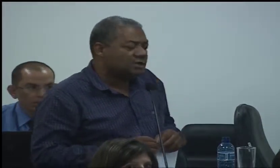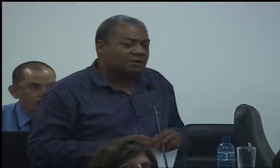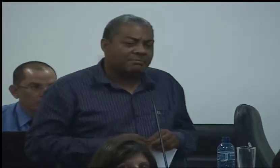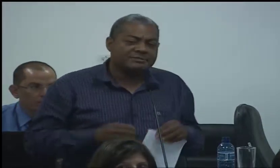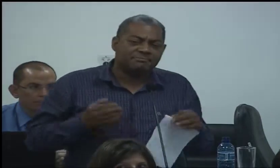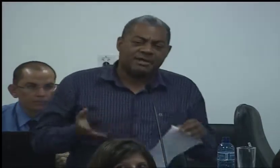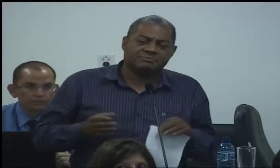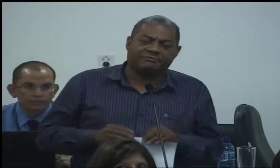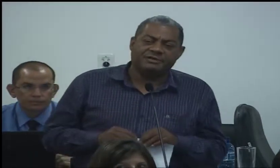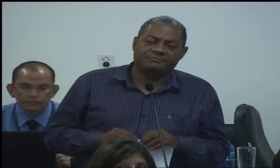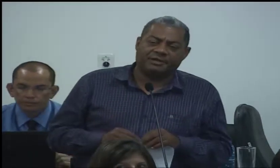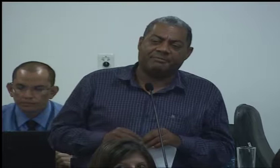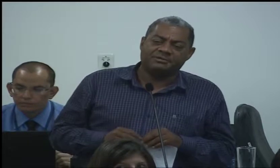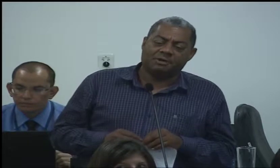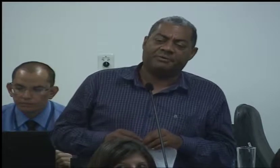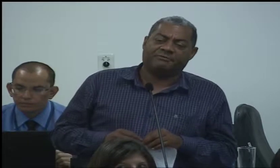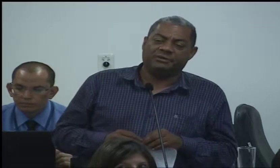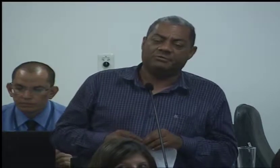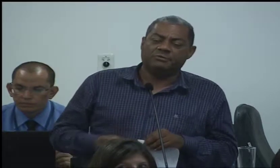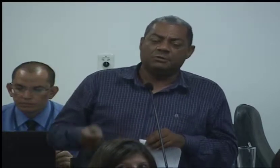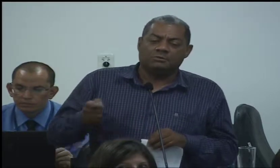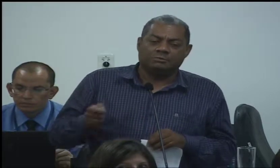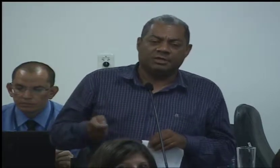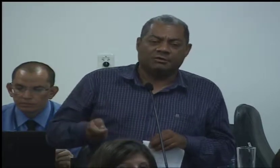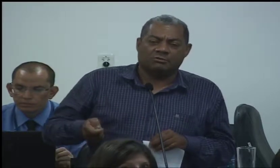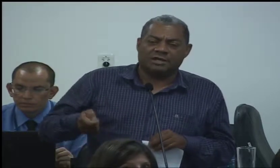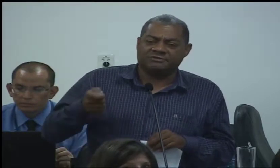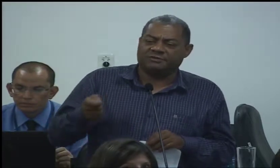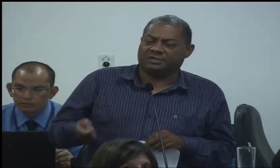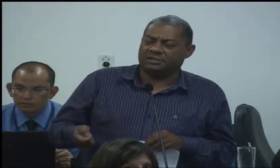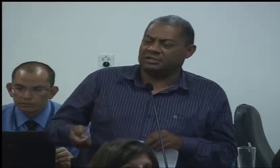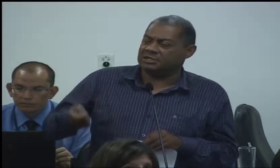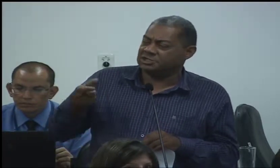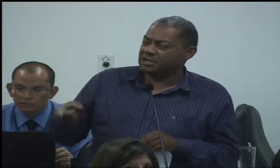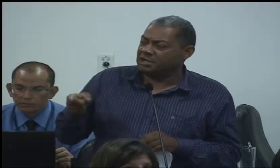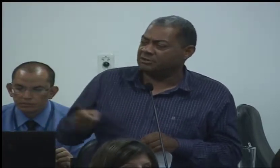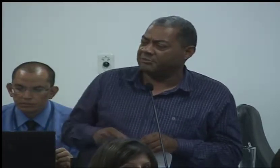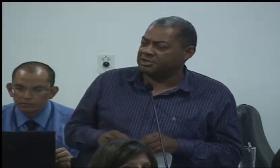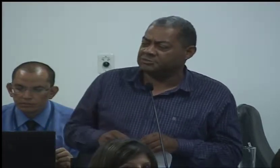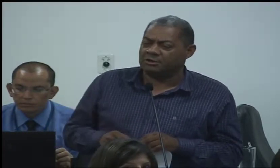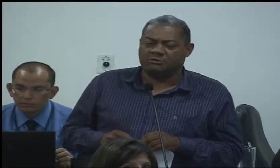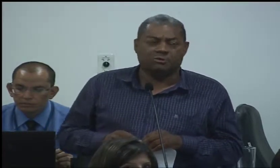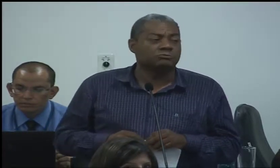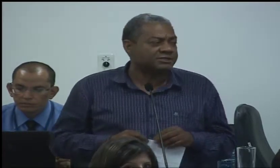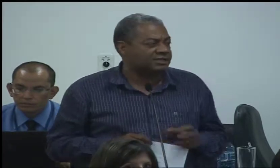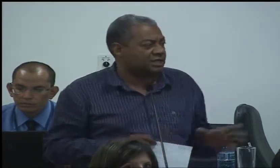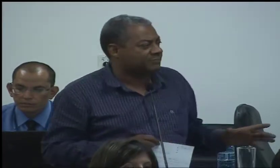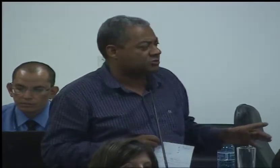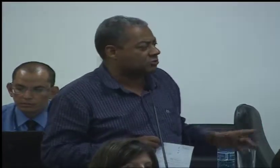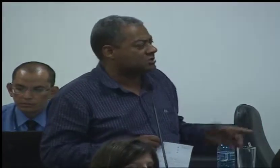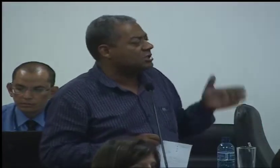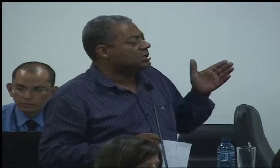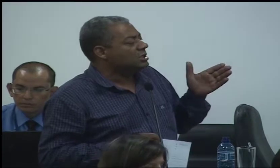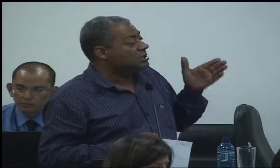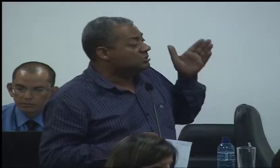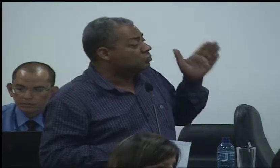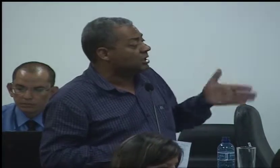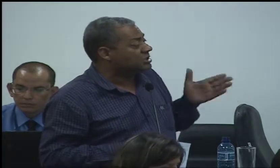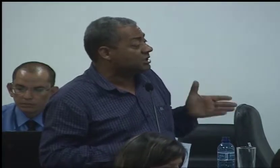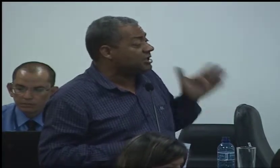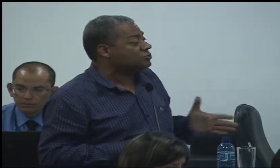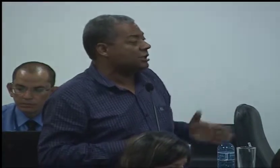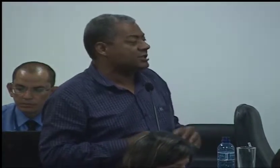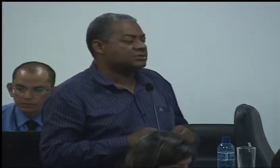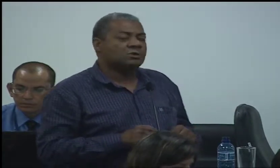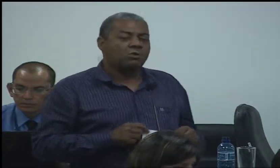ainda, mas, mais uma vez, parabenizar o prefeito por ter a coragem de vir aqui, deixar lá no gabinete uma reunião com 70 pessoas e,